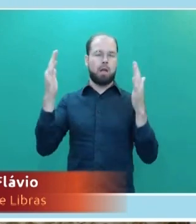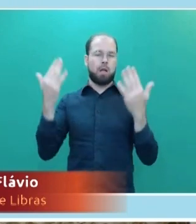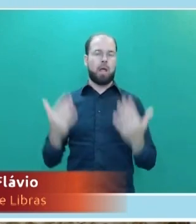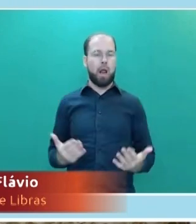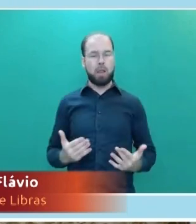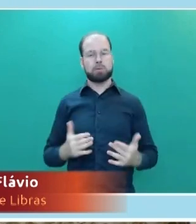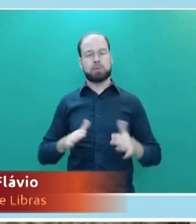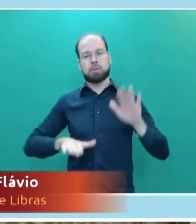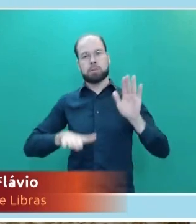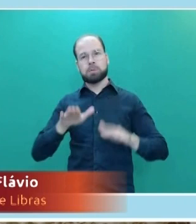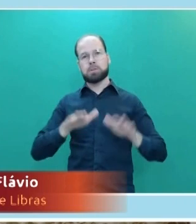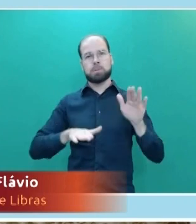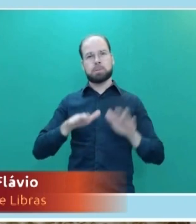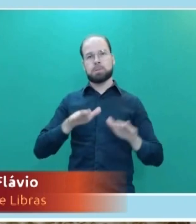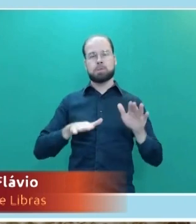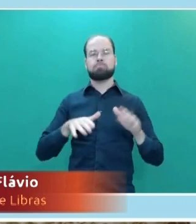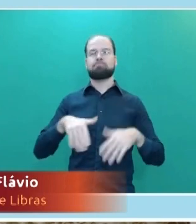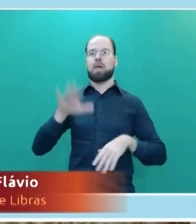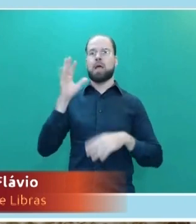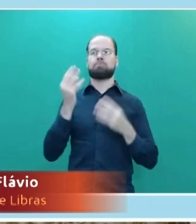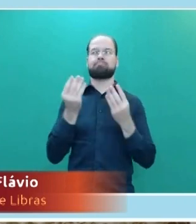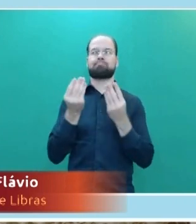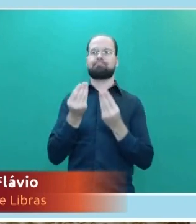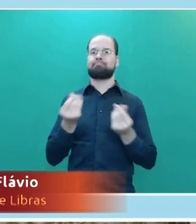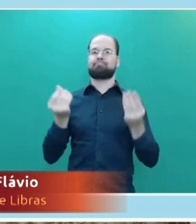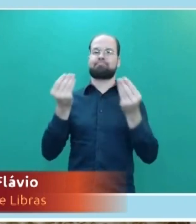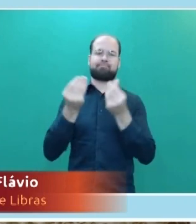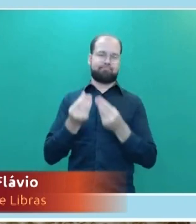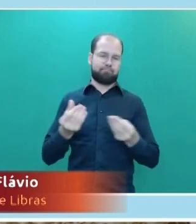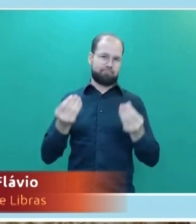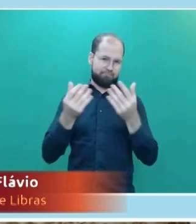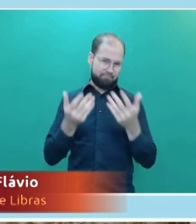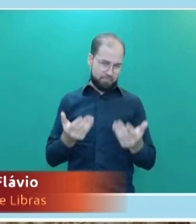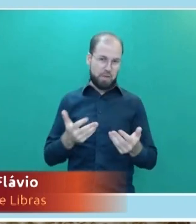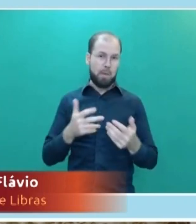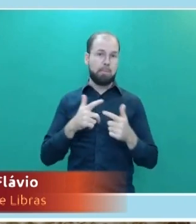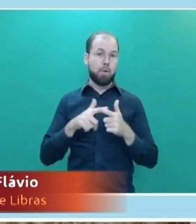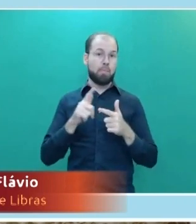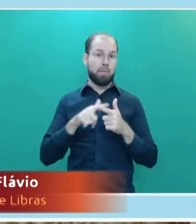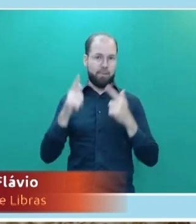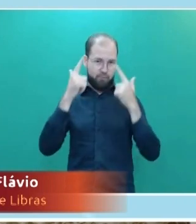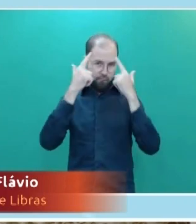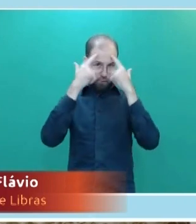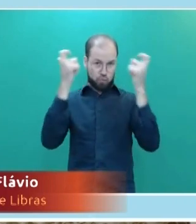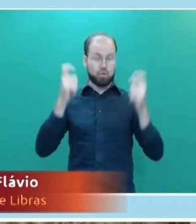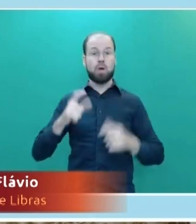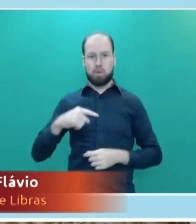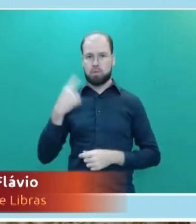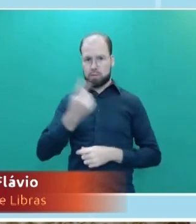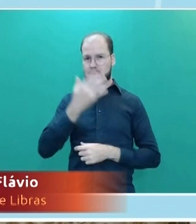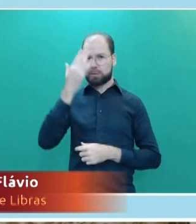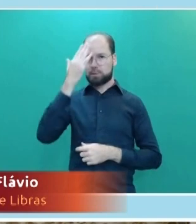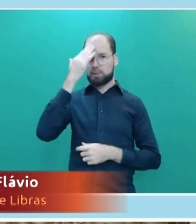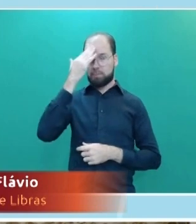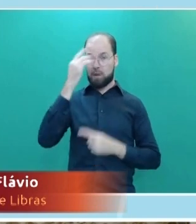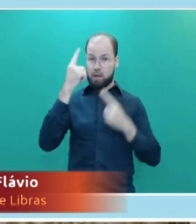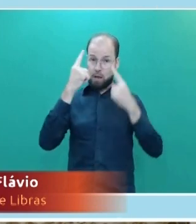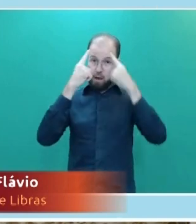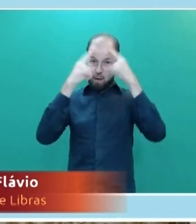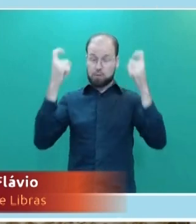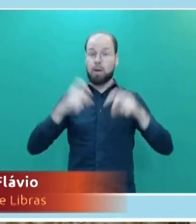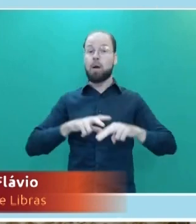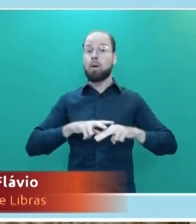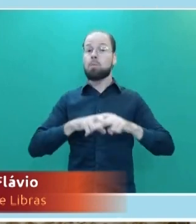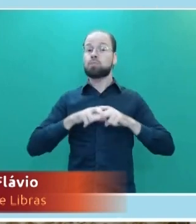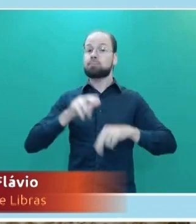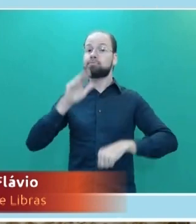vezes, superficial do problema da violência, porque ela tem umas raízes mais profundas, do